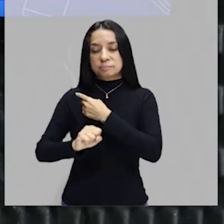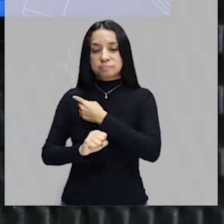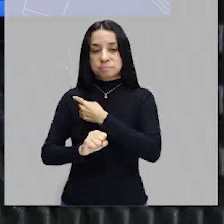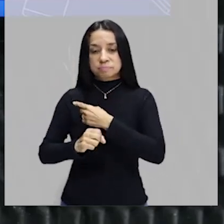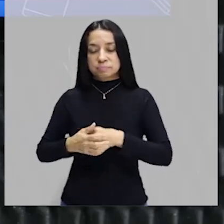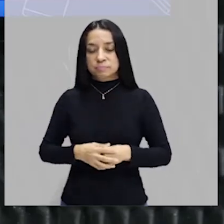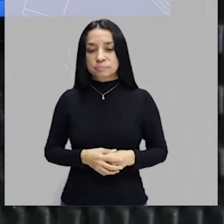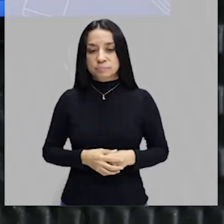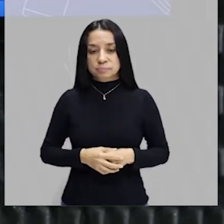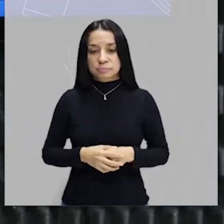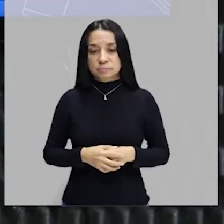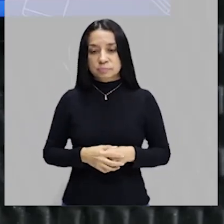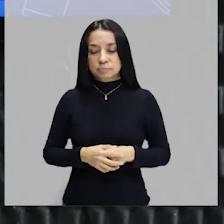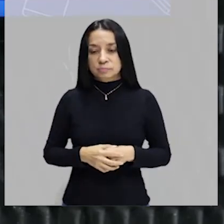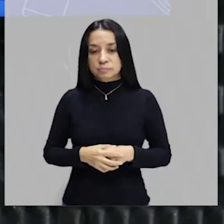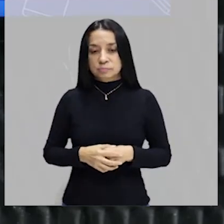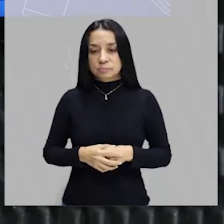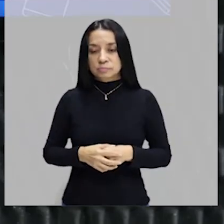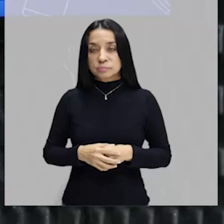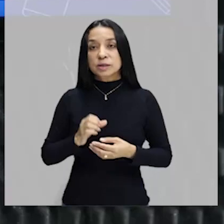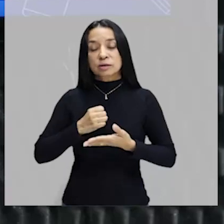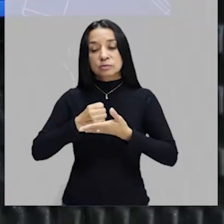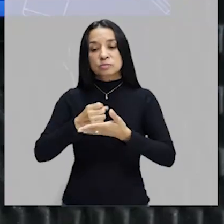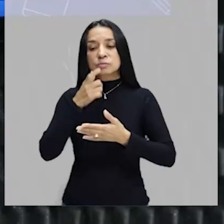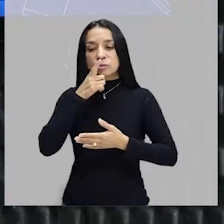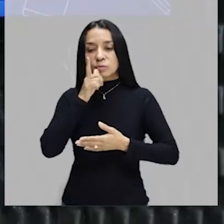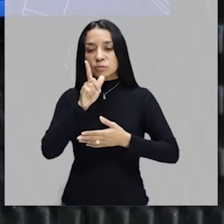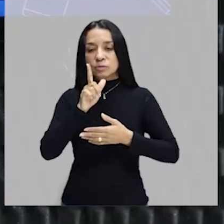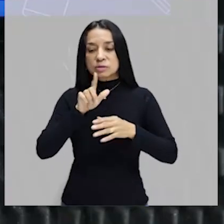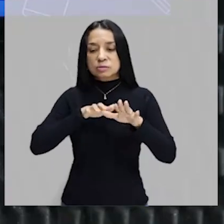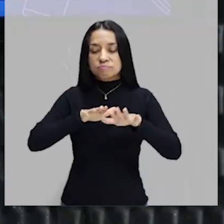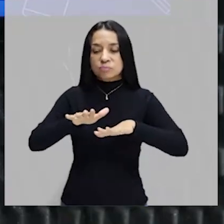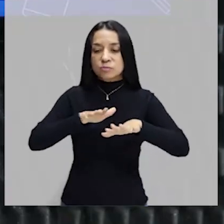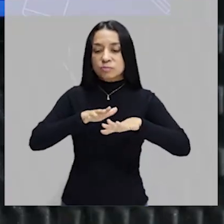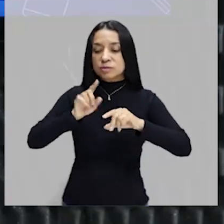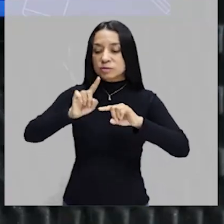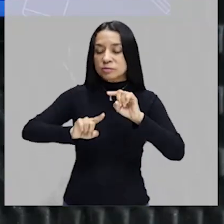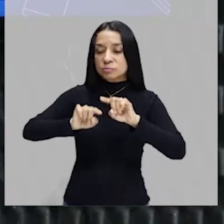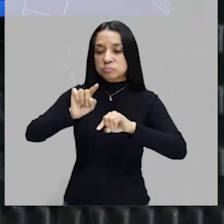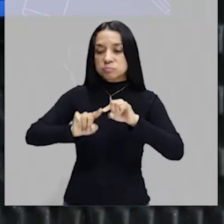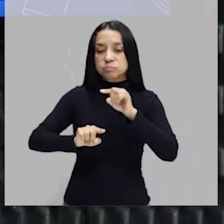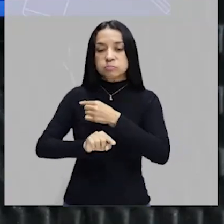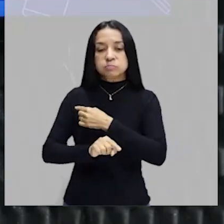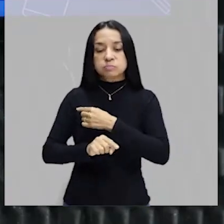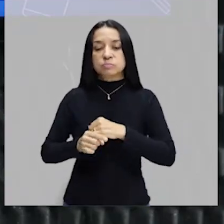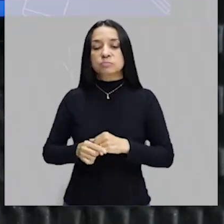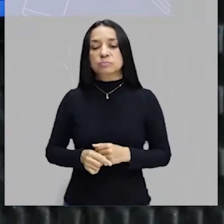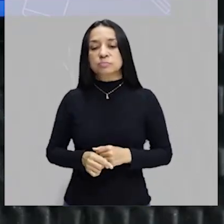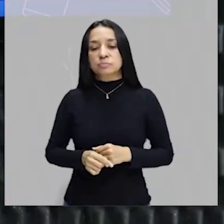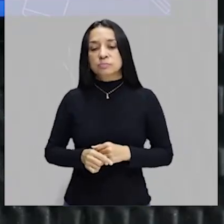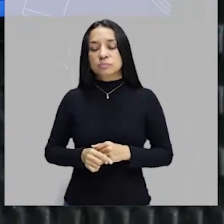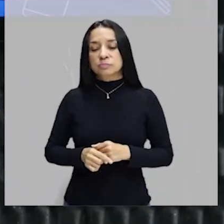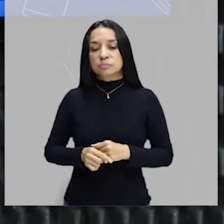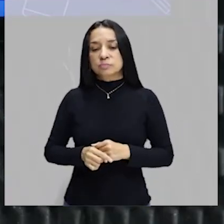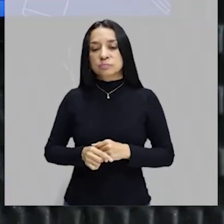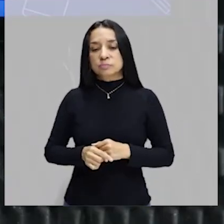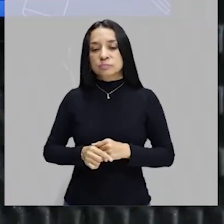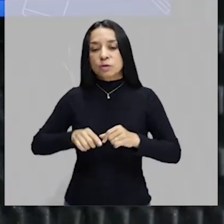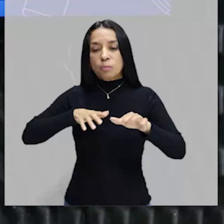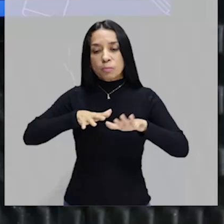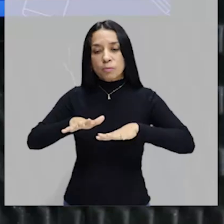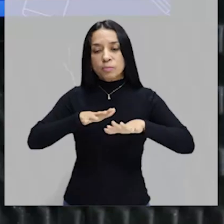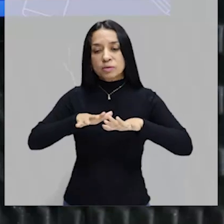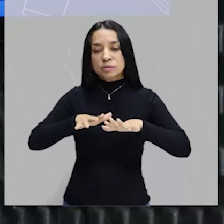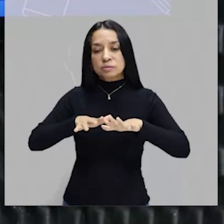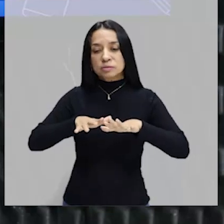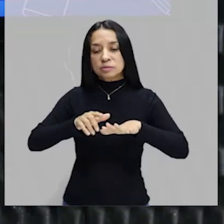em relação aos demais dedos. Isso ajuda ele a conseguir manipular objetos, tá? Grande mobilidade nos membros